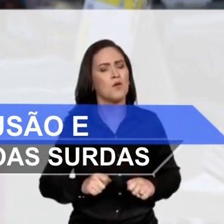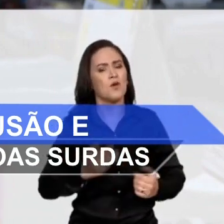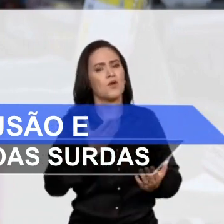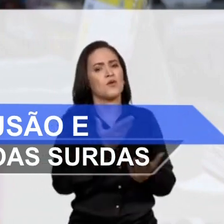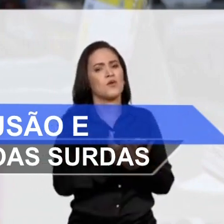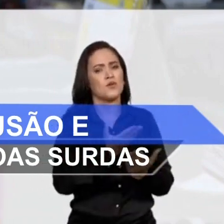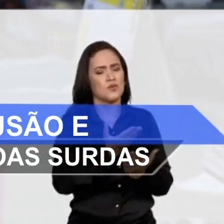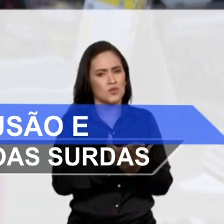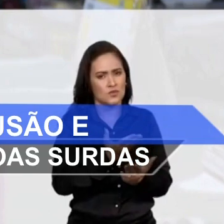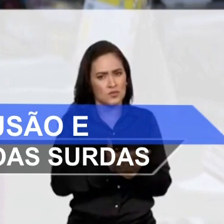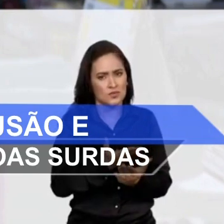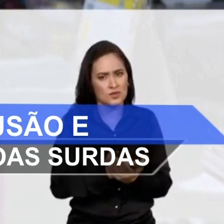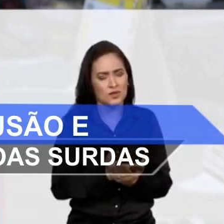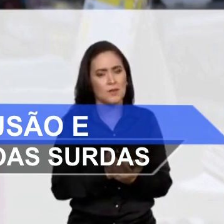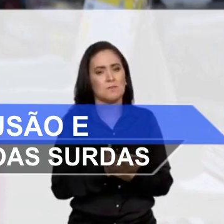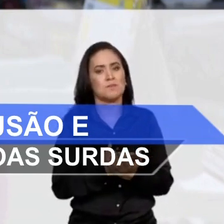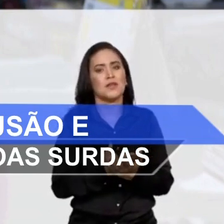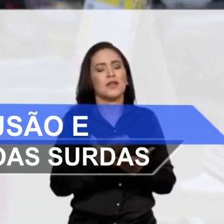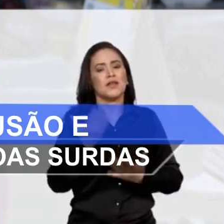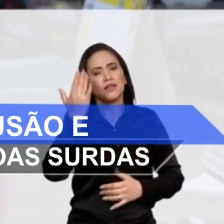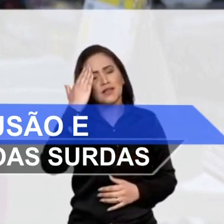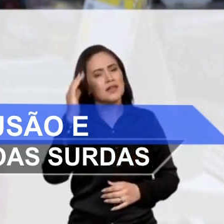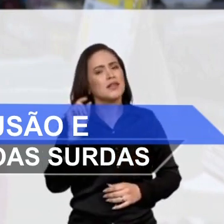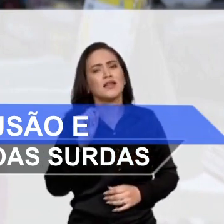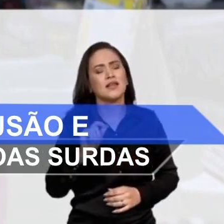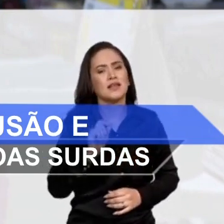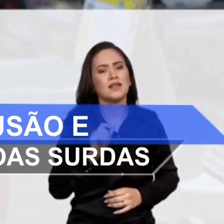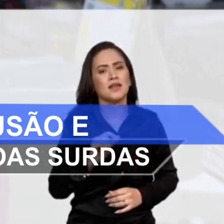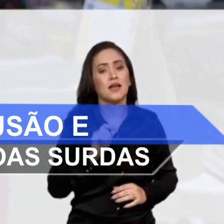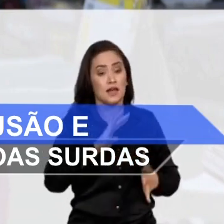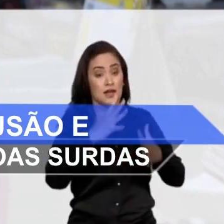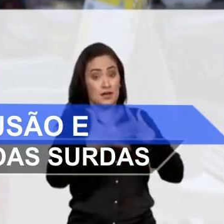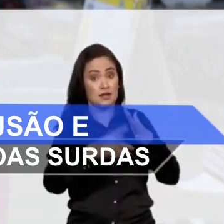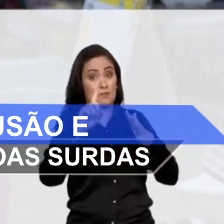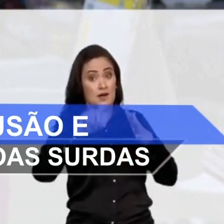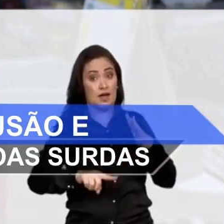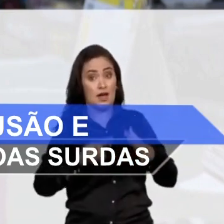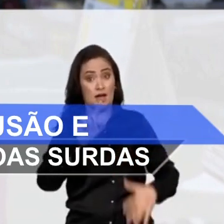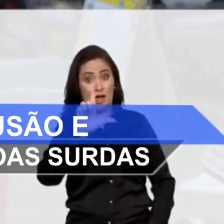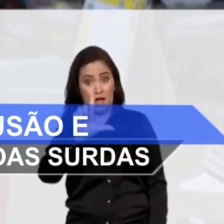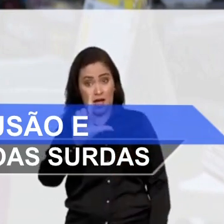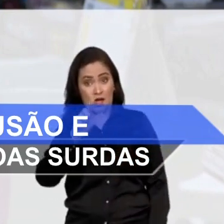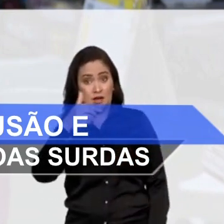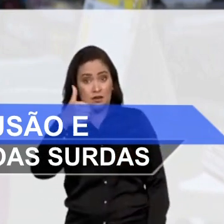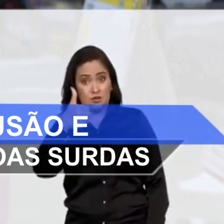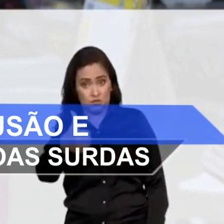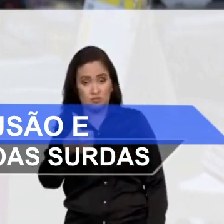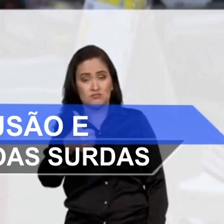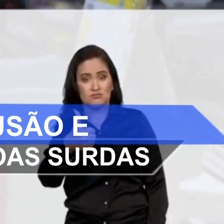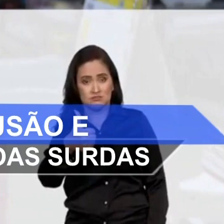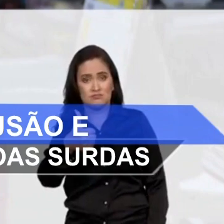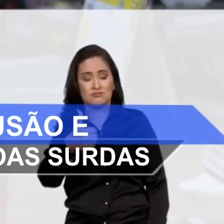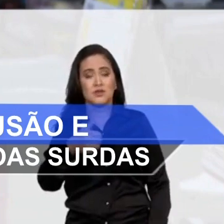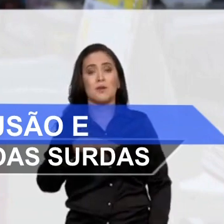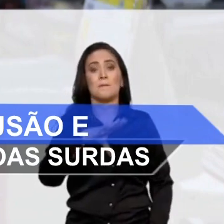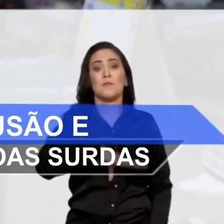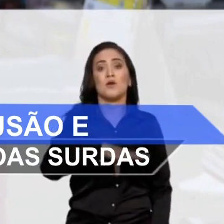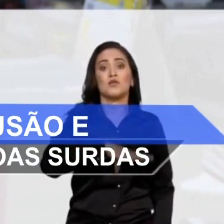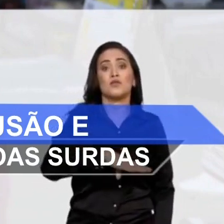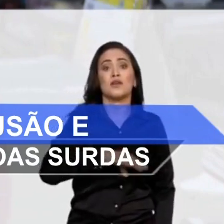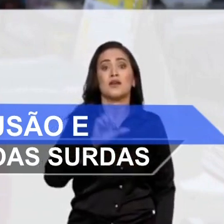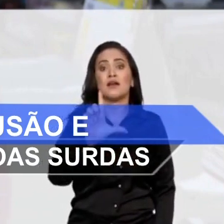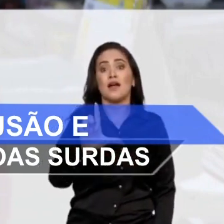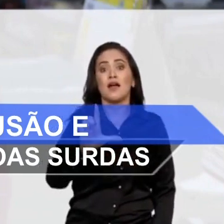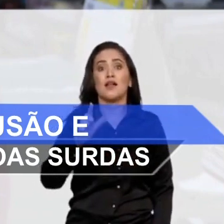oportunidade de estudar, né, de ver a sua língua como primeira, né, aprender a sua língua como primeira,